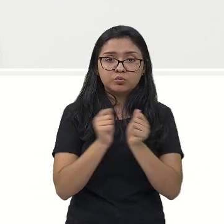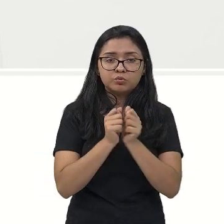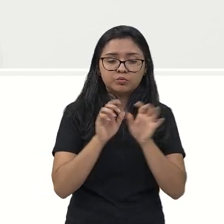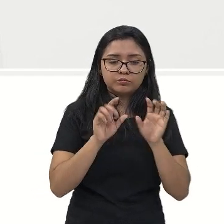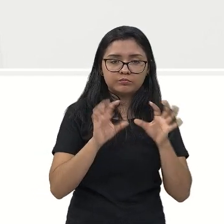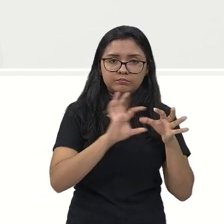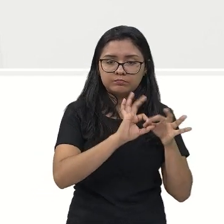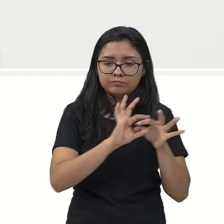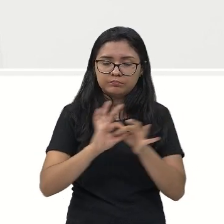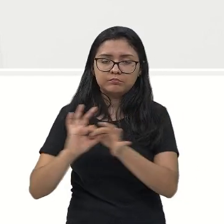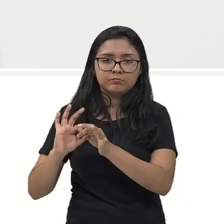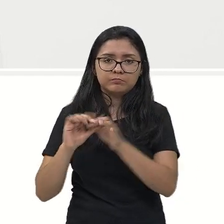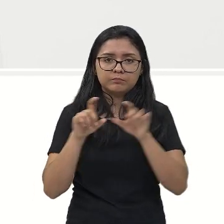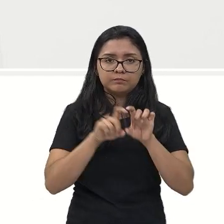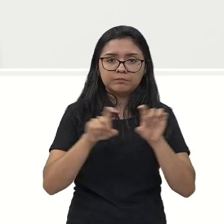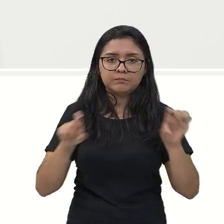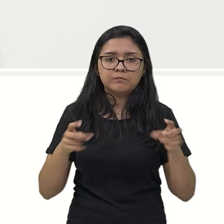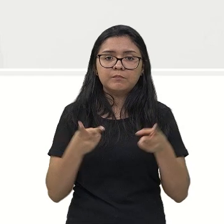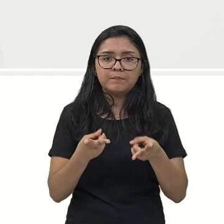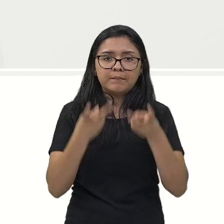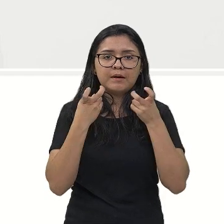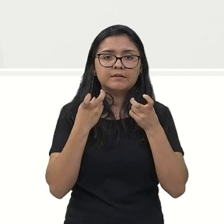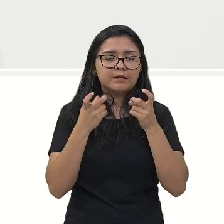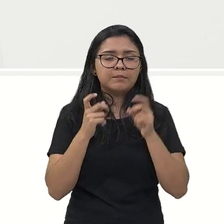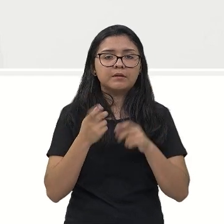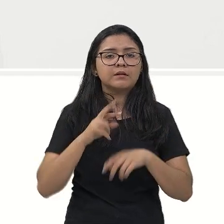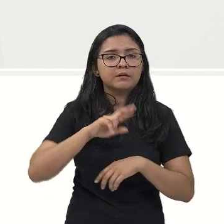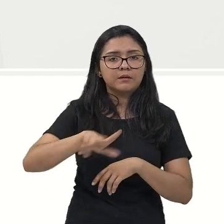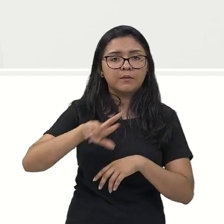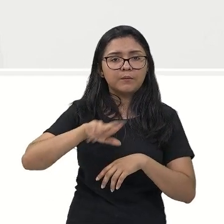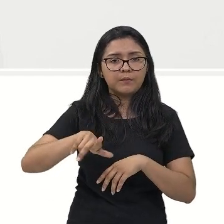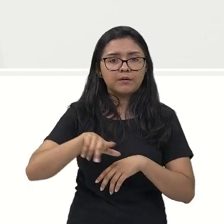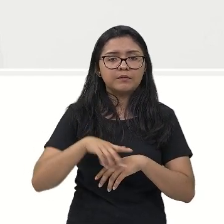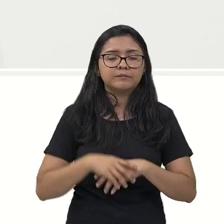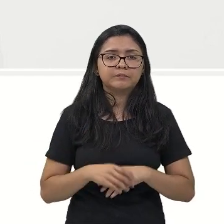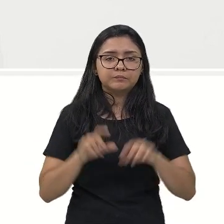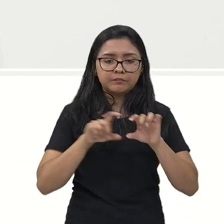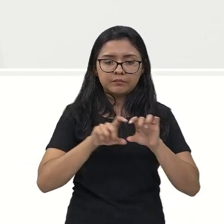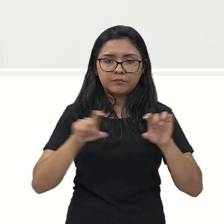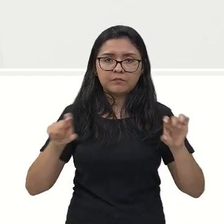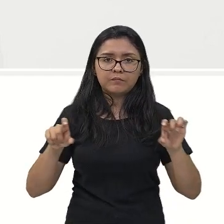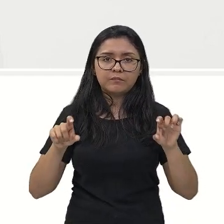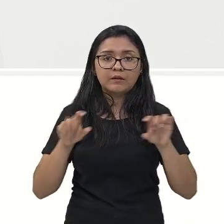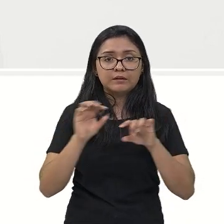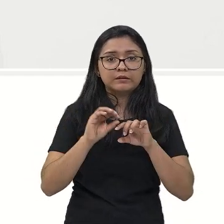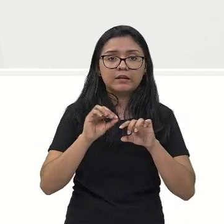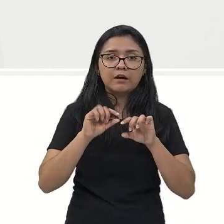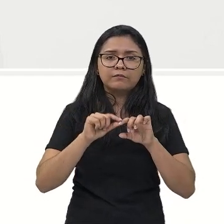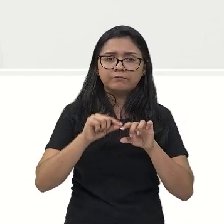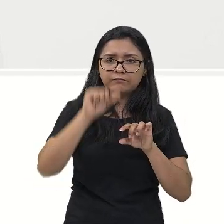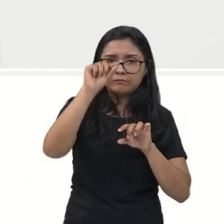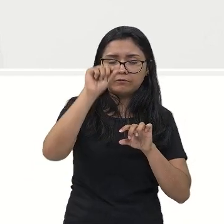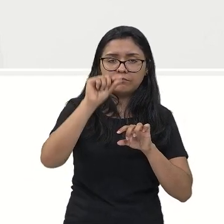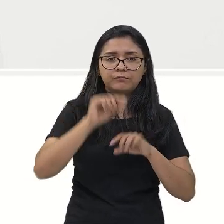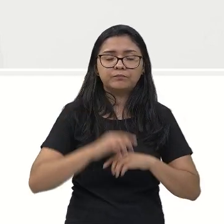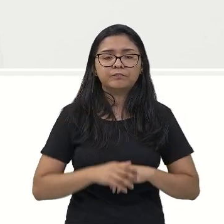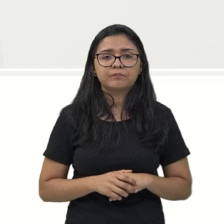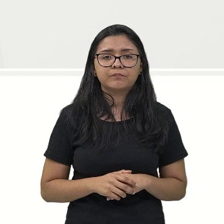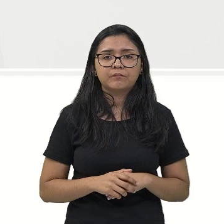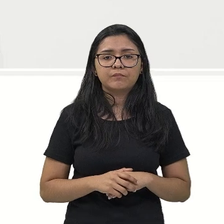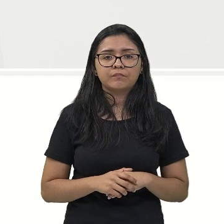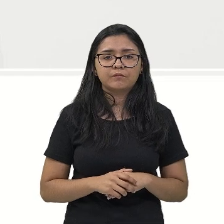E a gente percebe que não está dentro da cadeia carbônica. O grupo está fora da